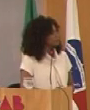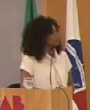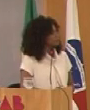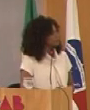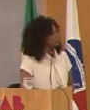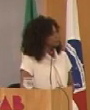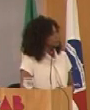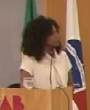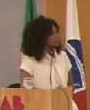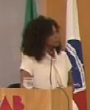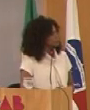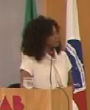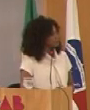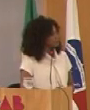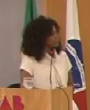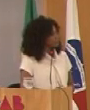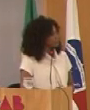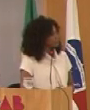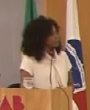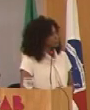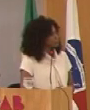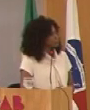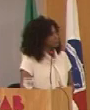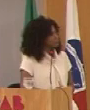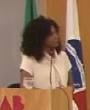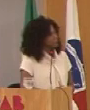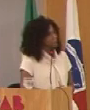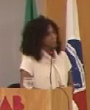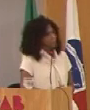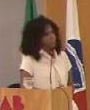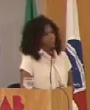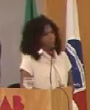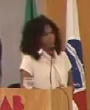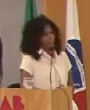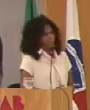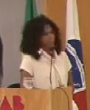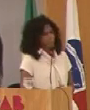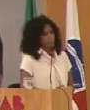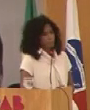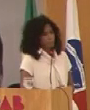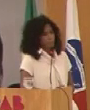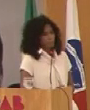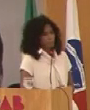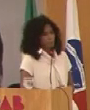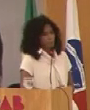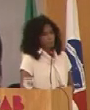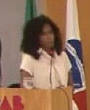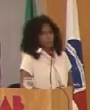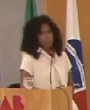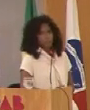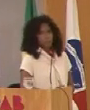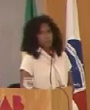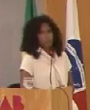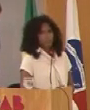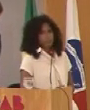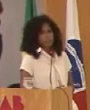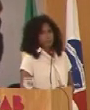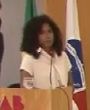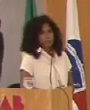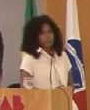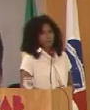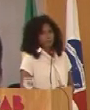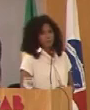No mundo em que ser diferente é considerado inimigo a ser abatido e destruído, com